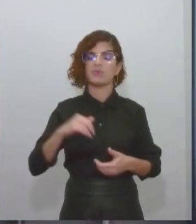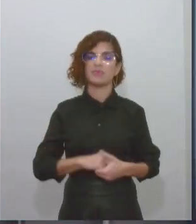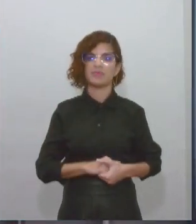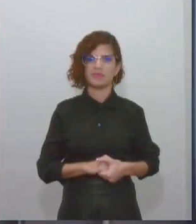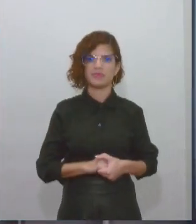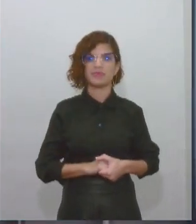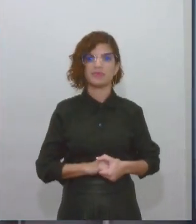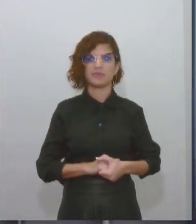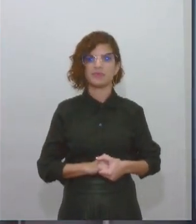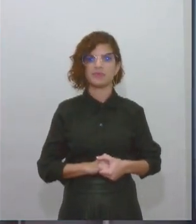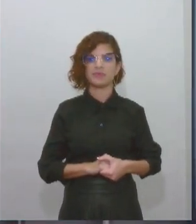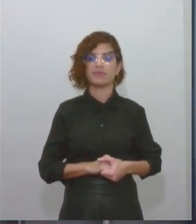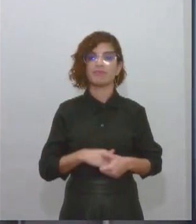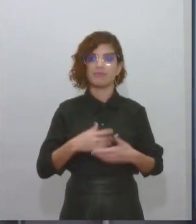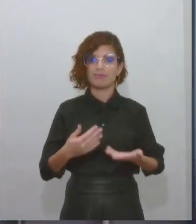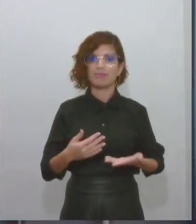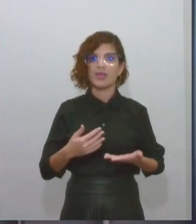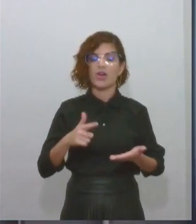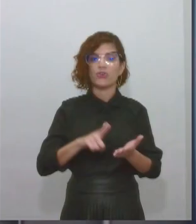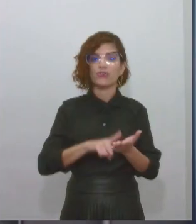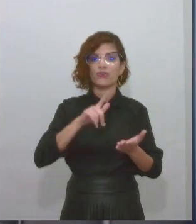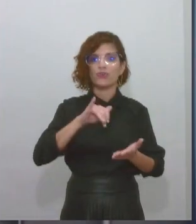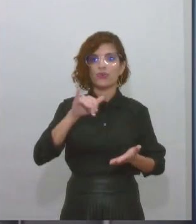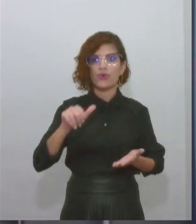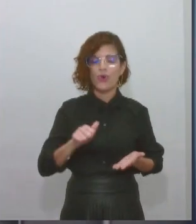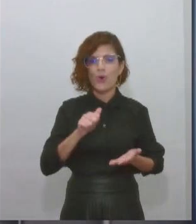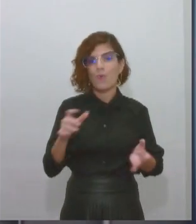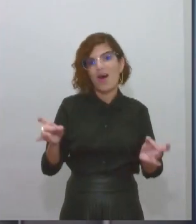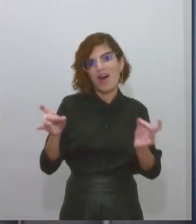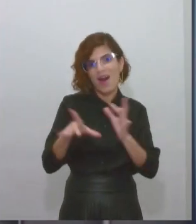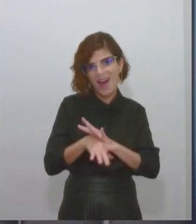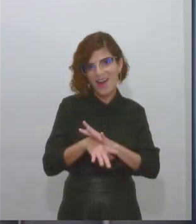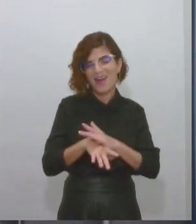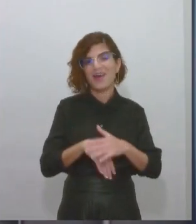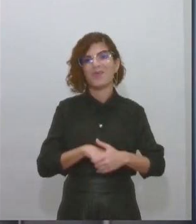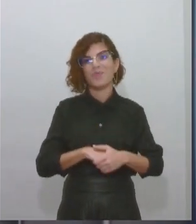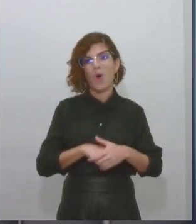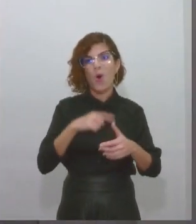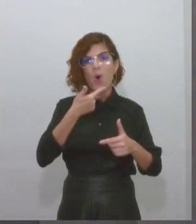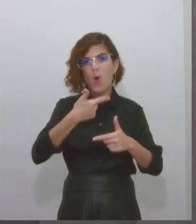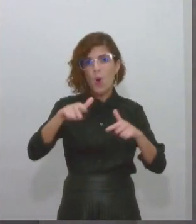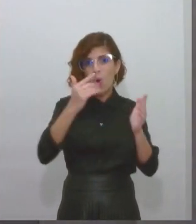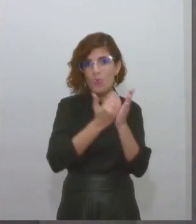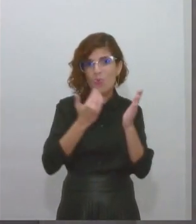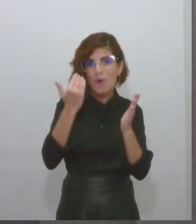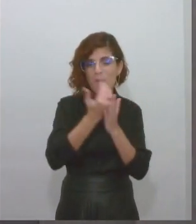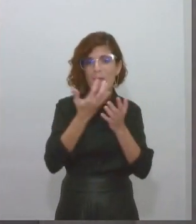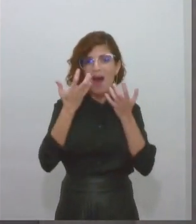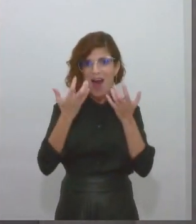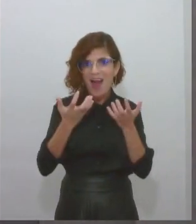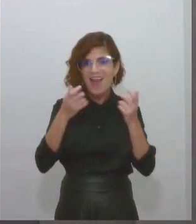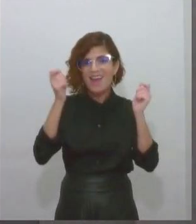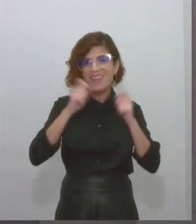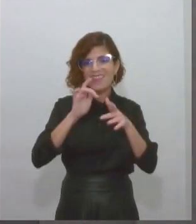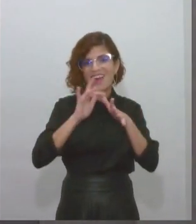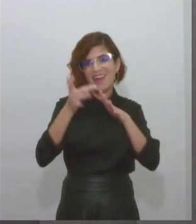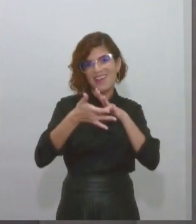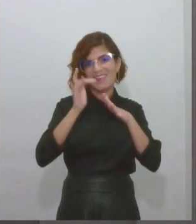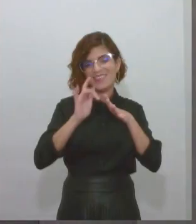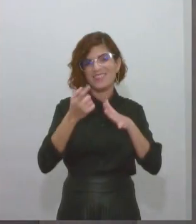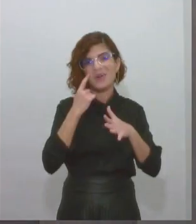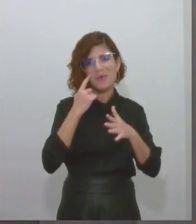E o Jornal da Lese vai ficando por aqui. Outras notícias você acompanha em nossas redes